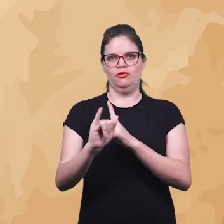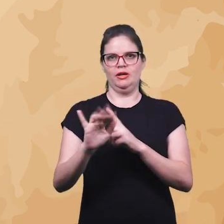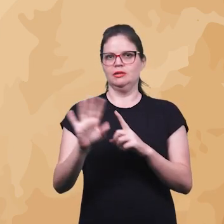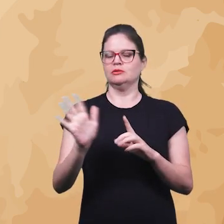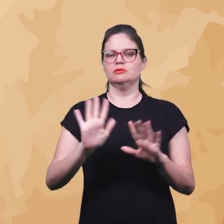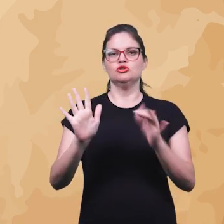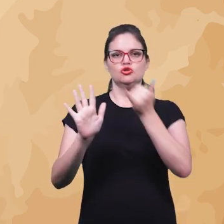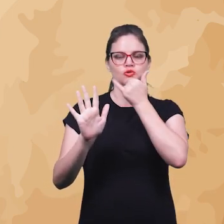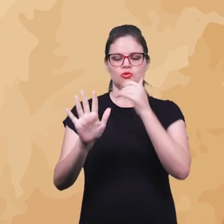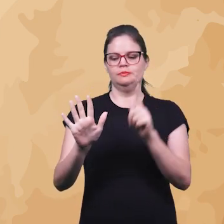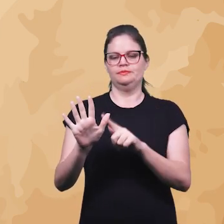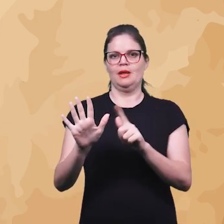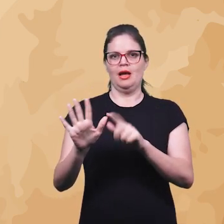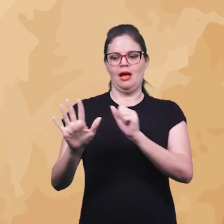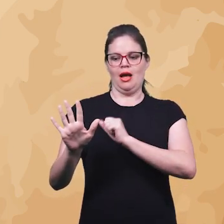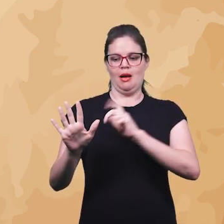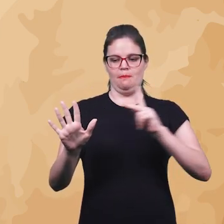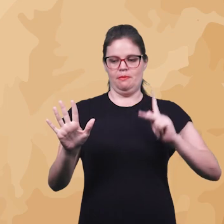profeta,